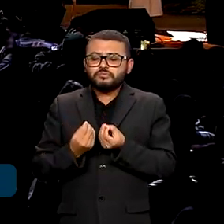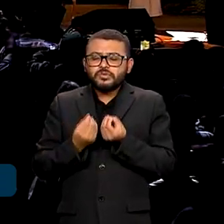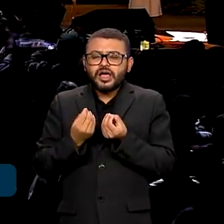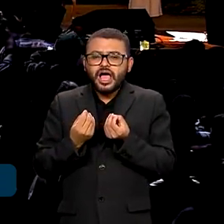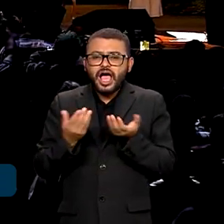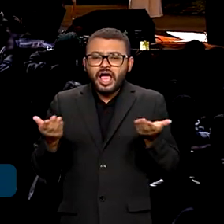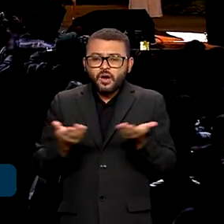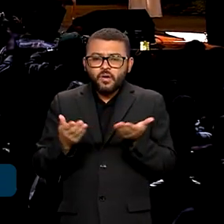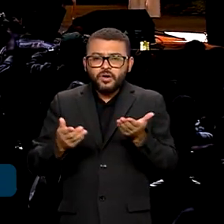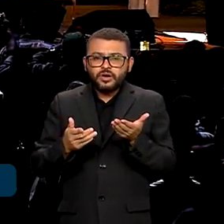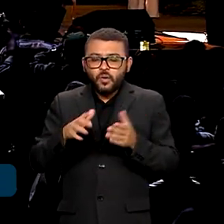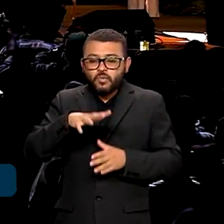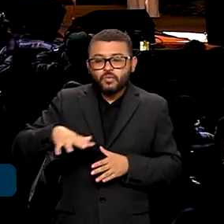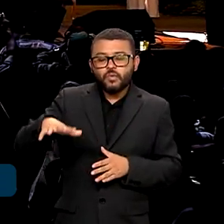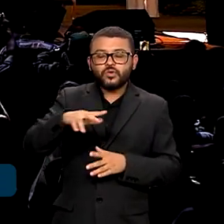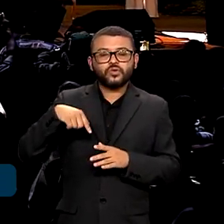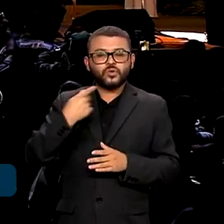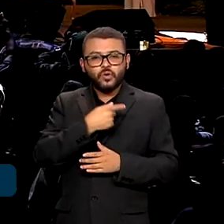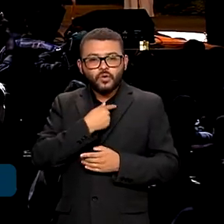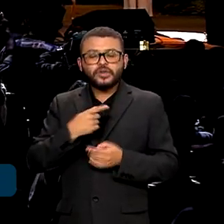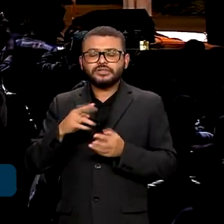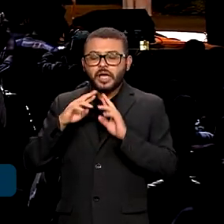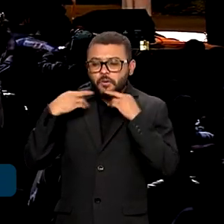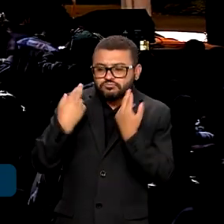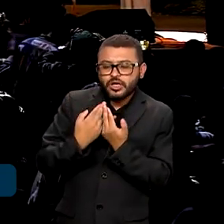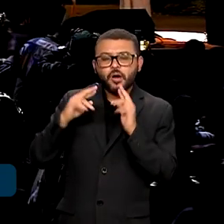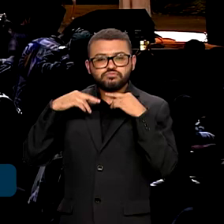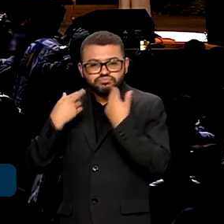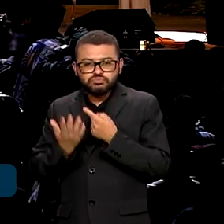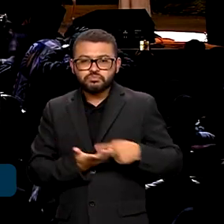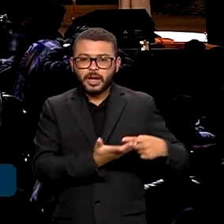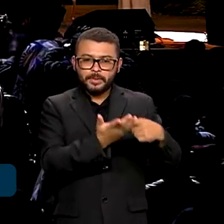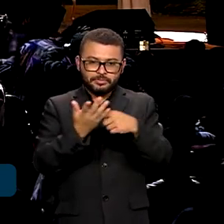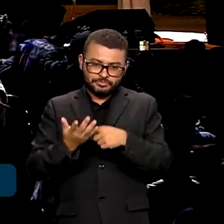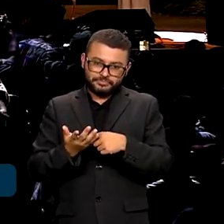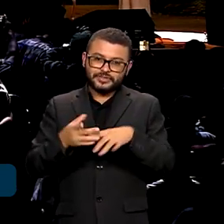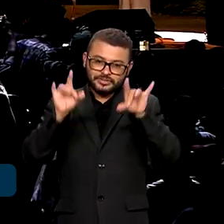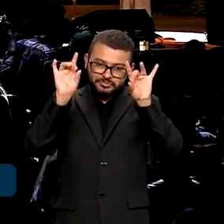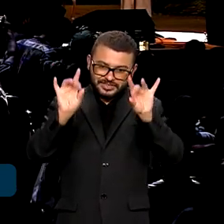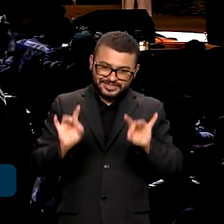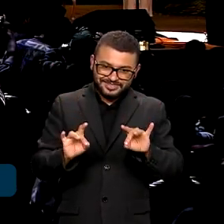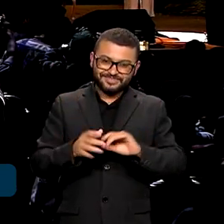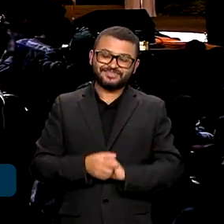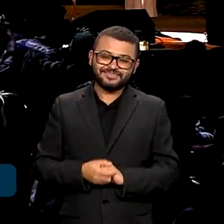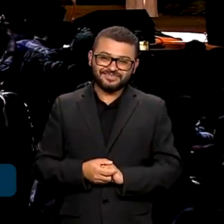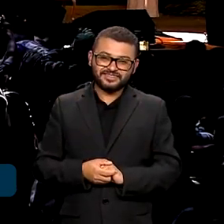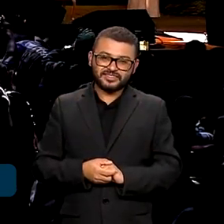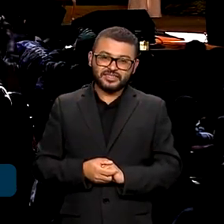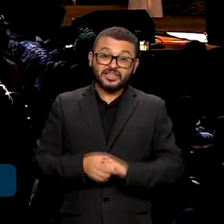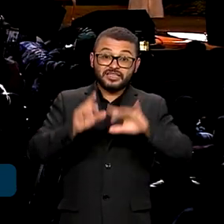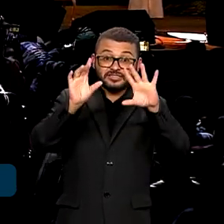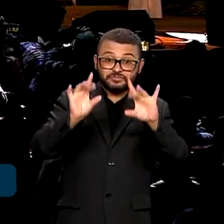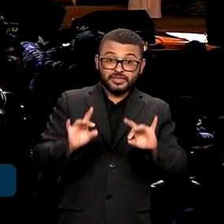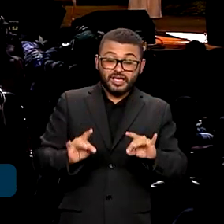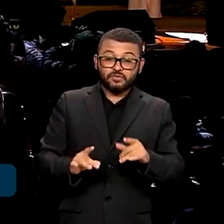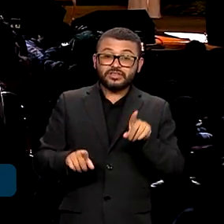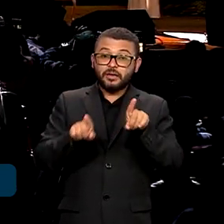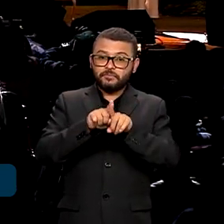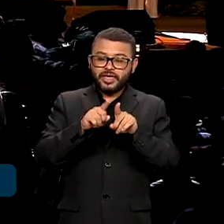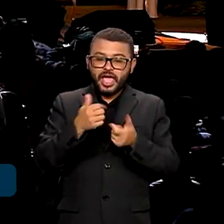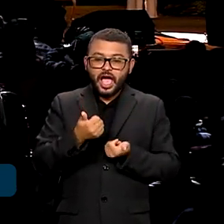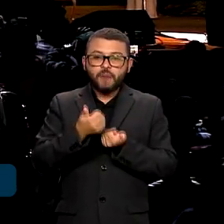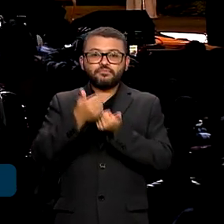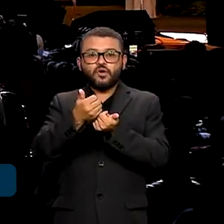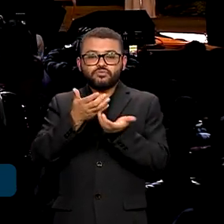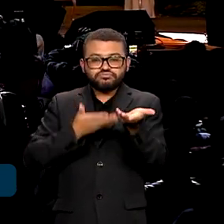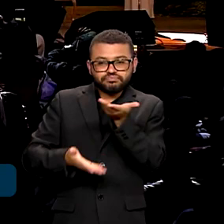esse espaço para esses encontros. E de um modo especial, aquele que está nos anfitrionando, que é